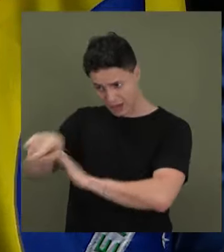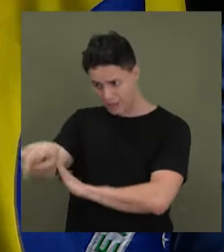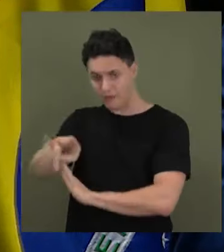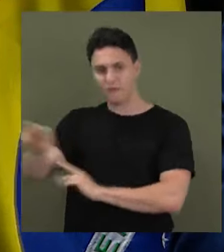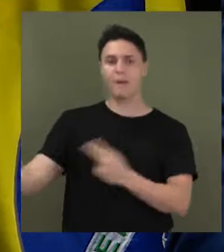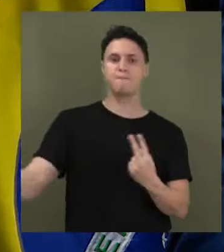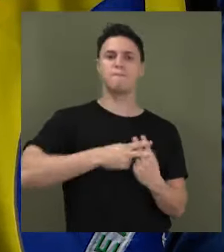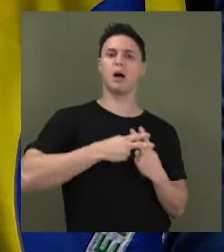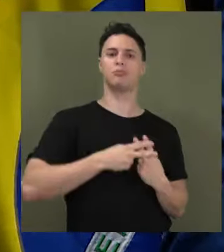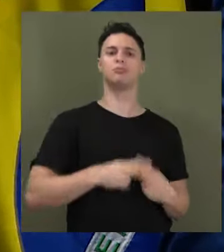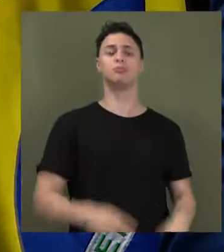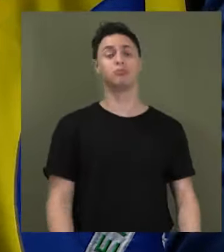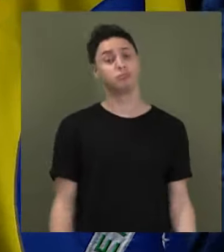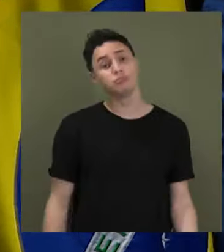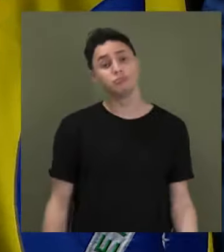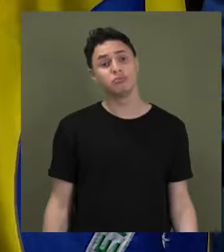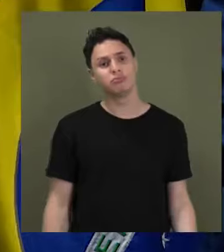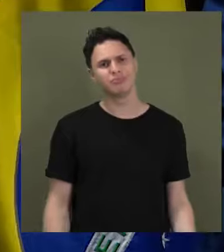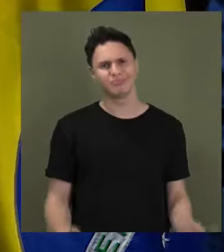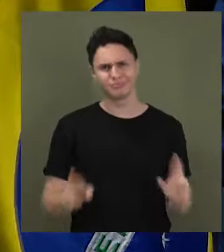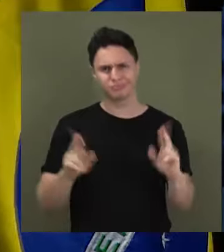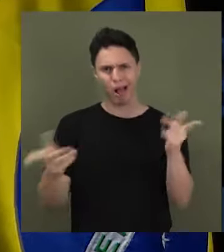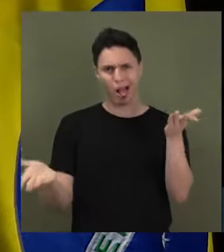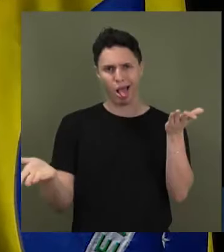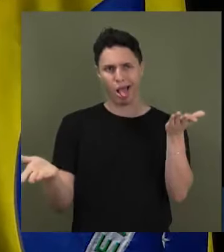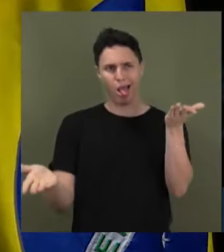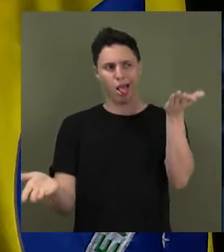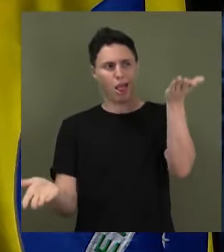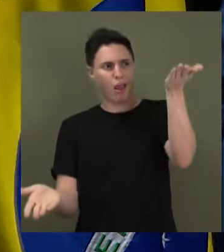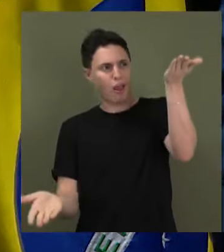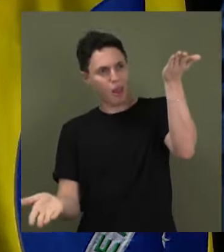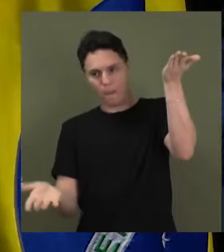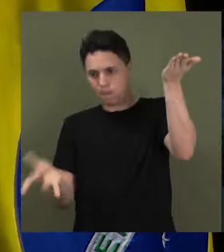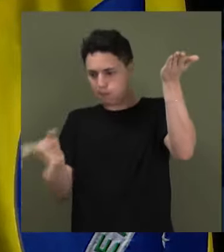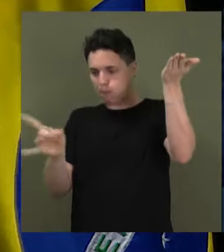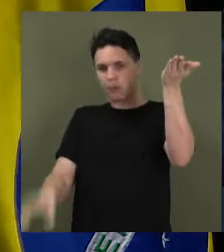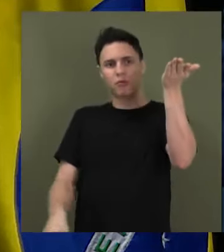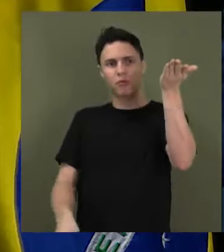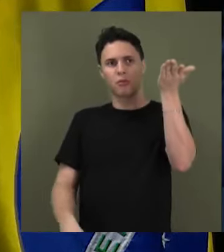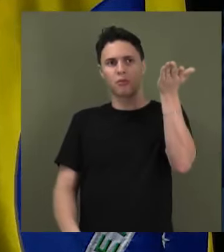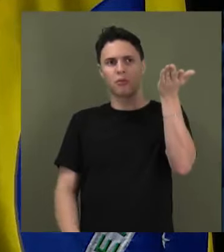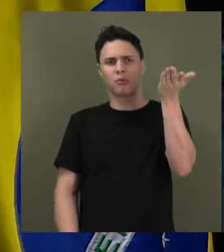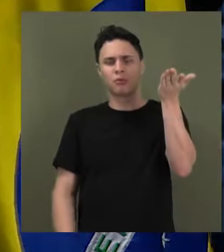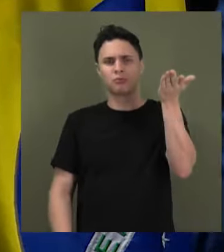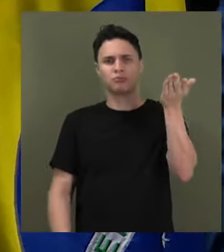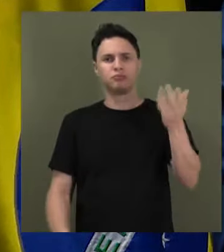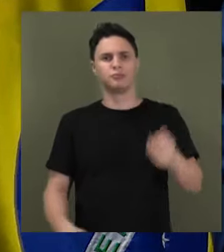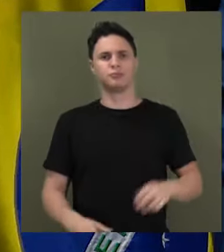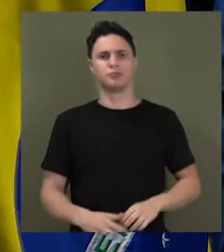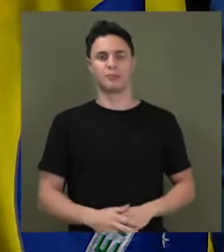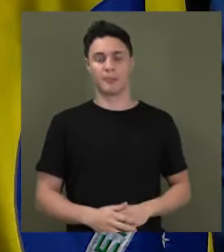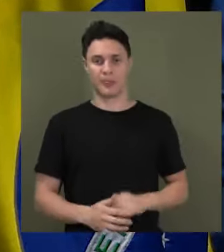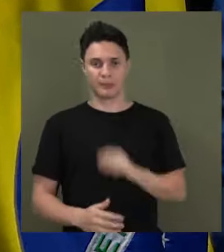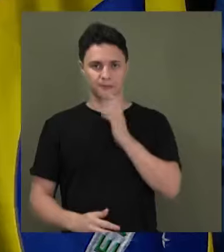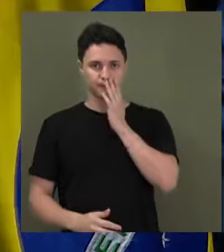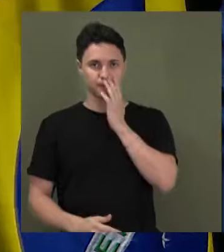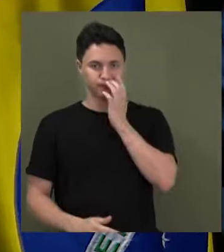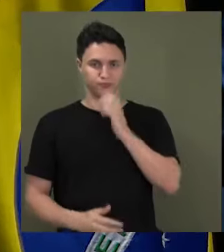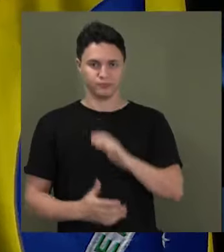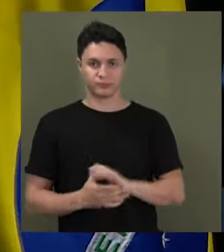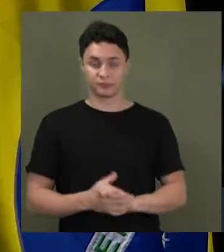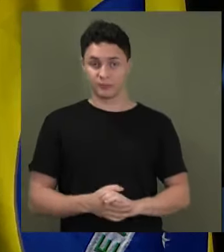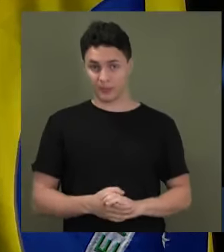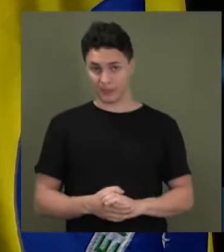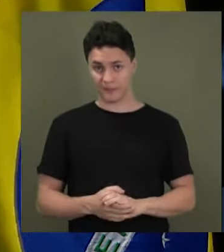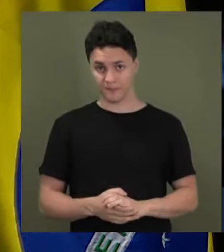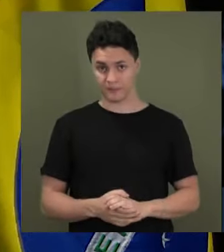cadeia. Além da Câmara de Deputados, tramitam no Senado 3 PECs sobre o